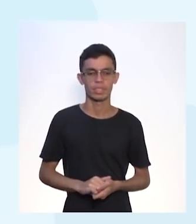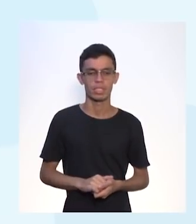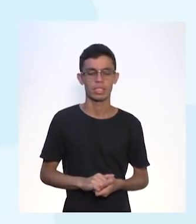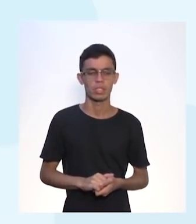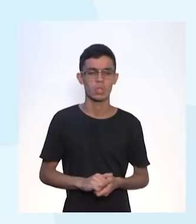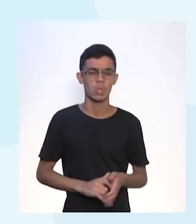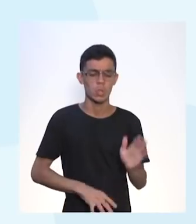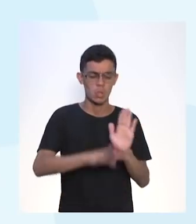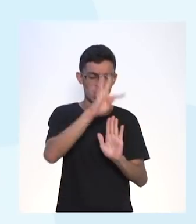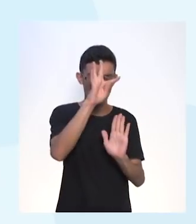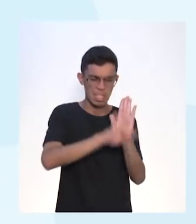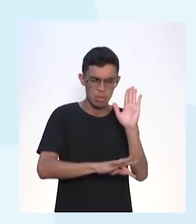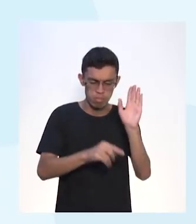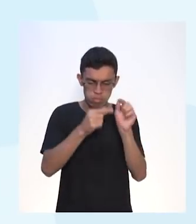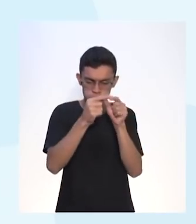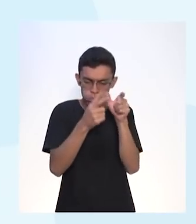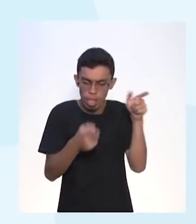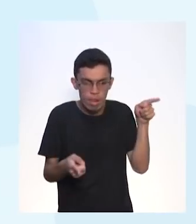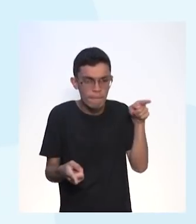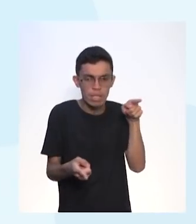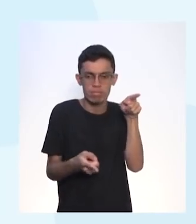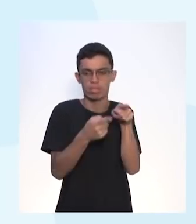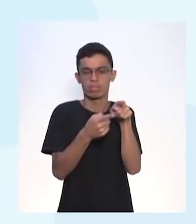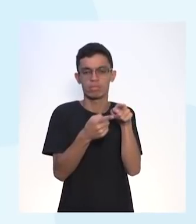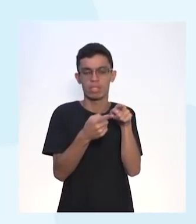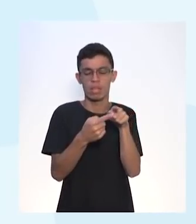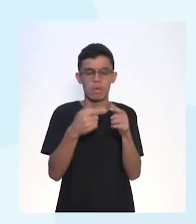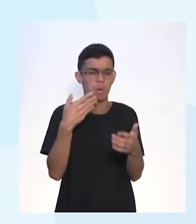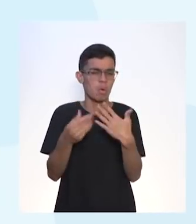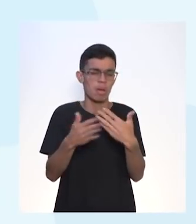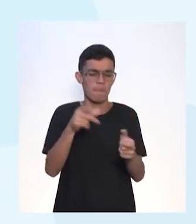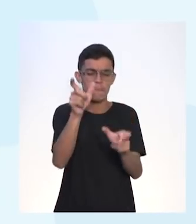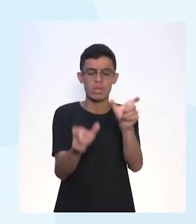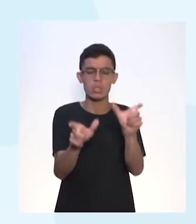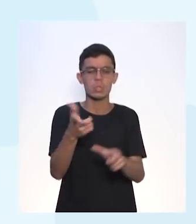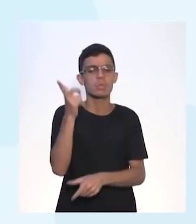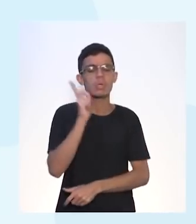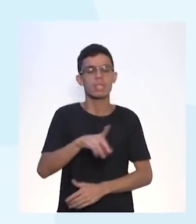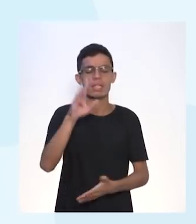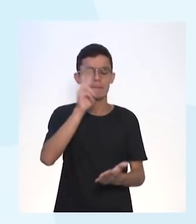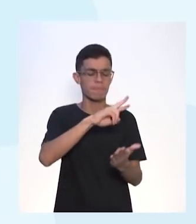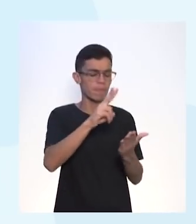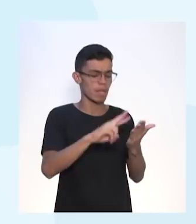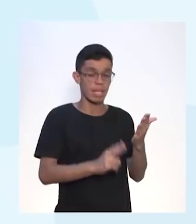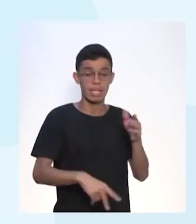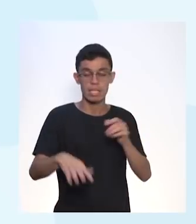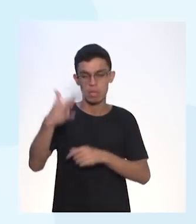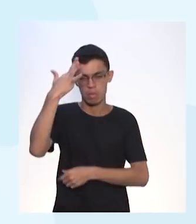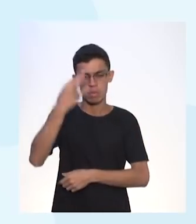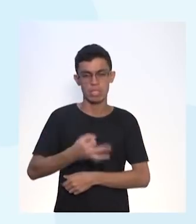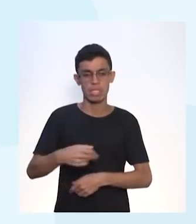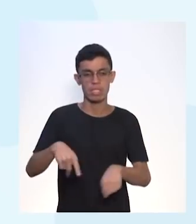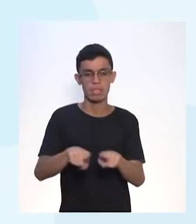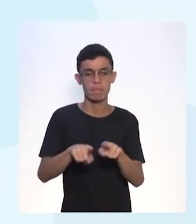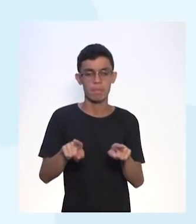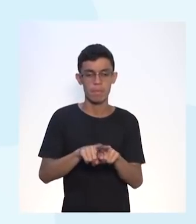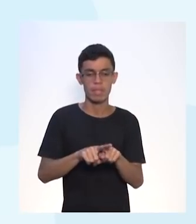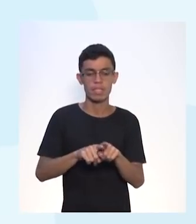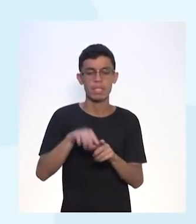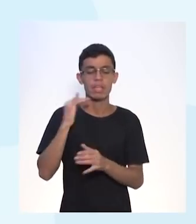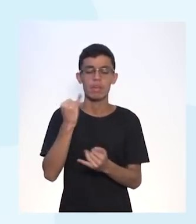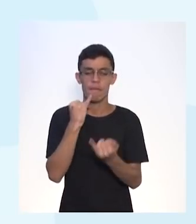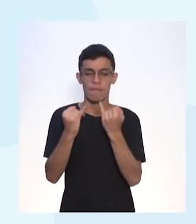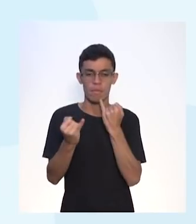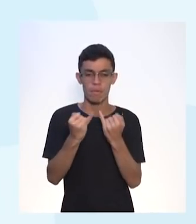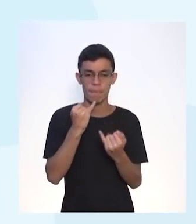Textos curtos e adequados ao público, então, esse daí qualquer um poderia ler e qualquer um entenderia. E função social, informar